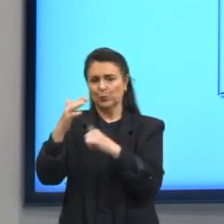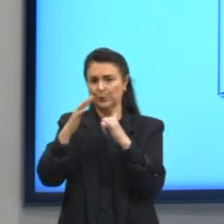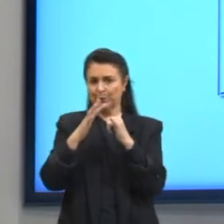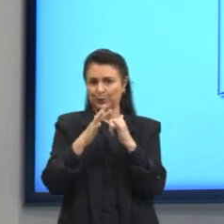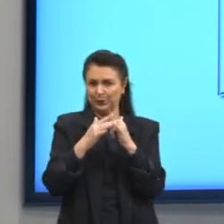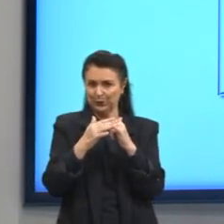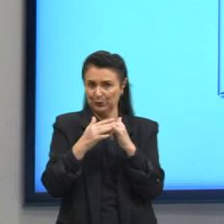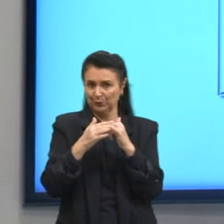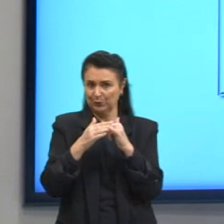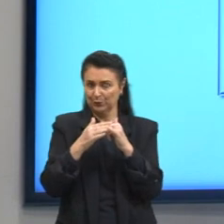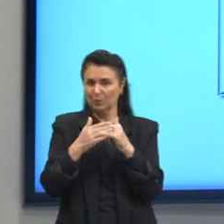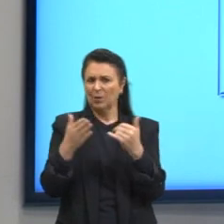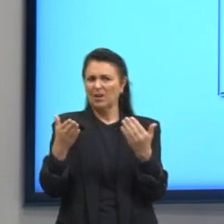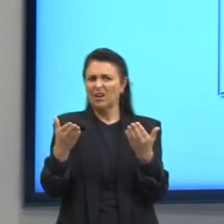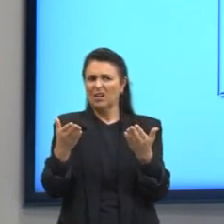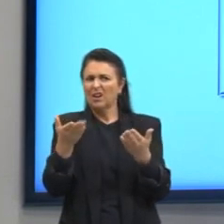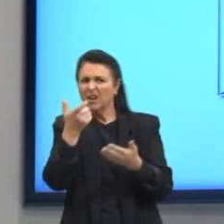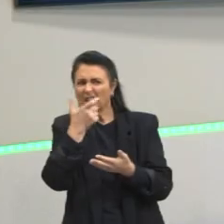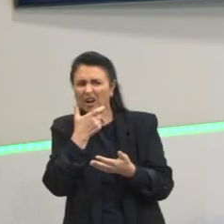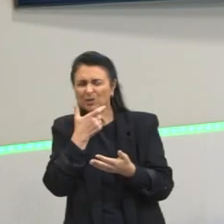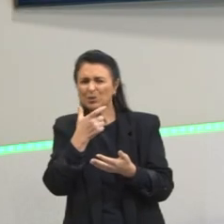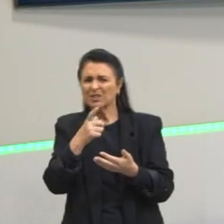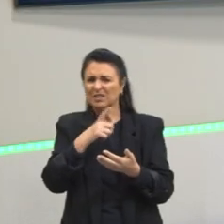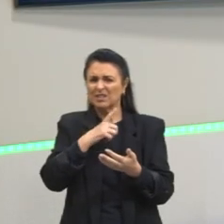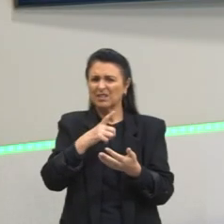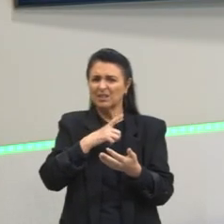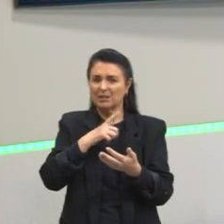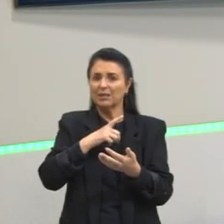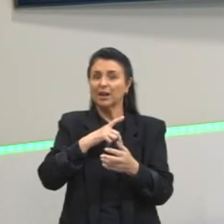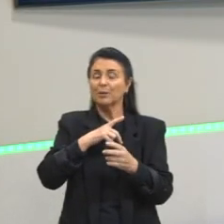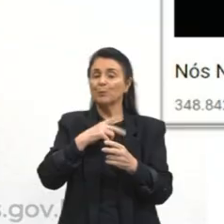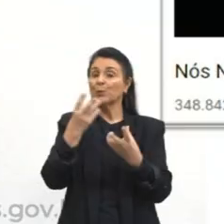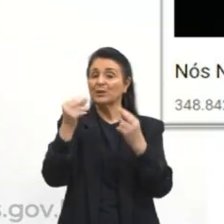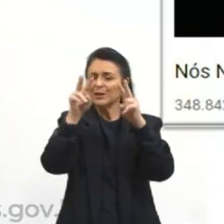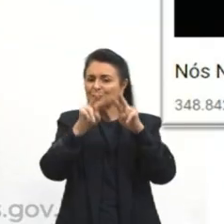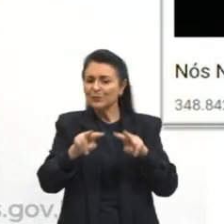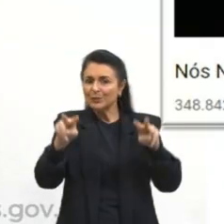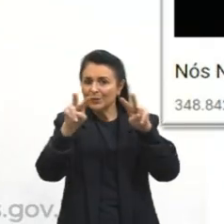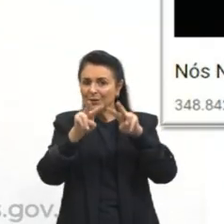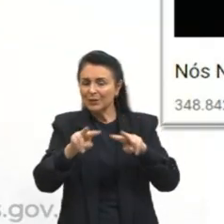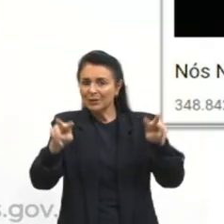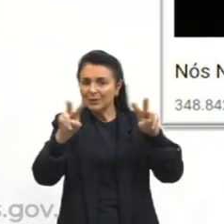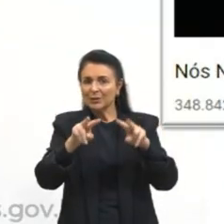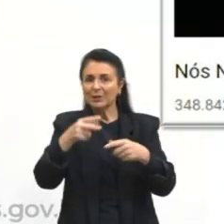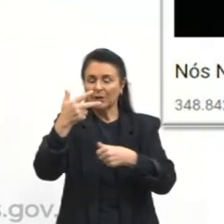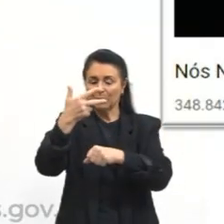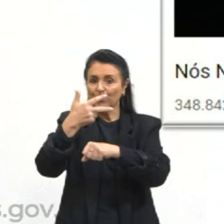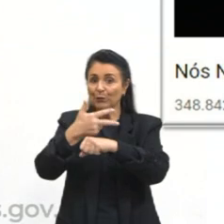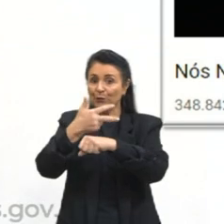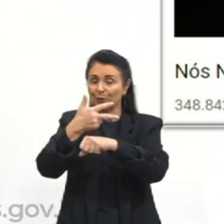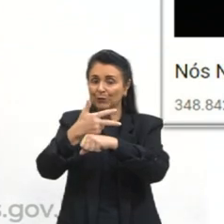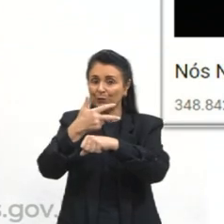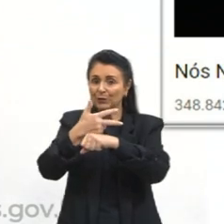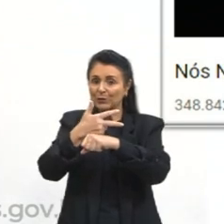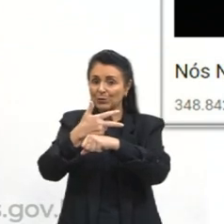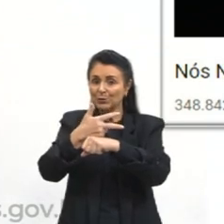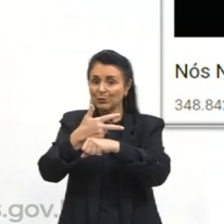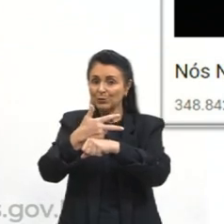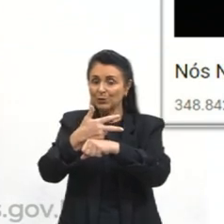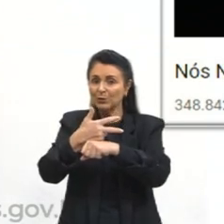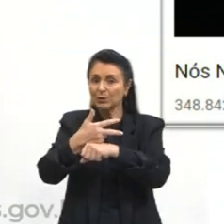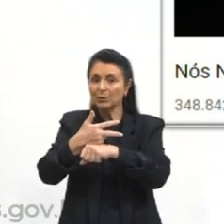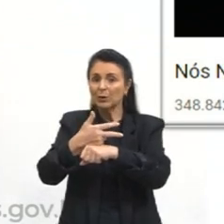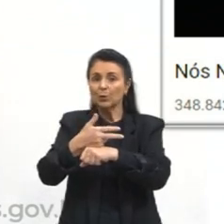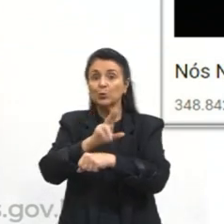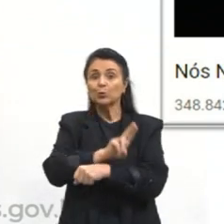provavelmente Agora ele já tá até com bem mais visualizações quer o vídeo exatamente o